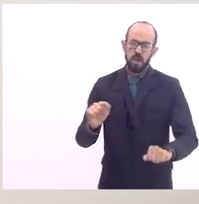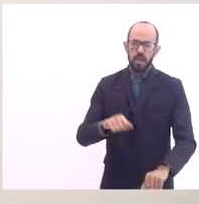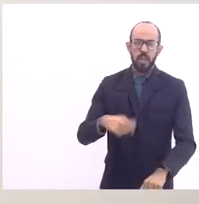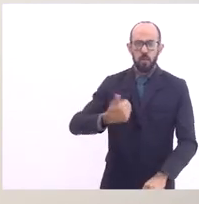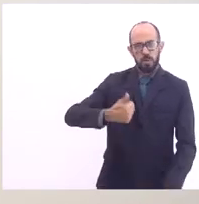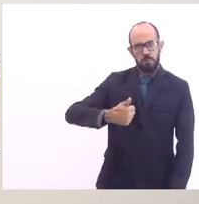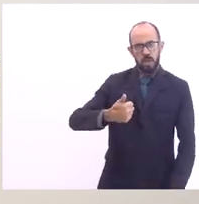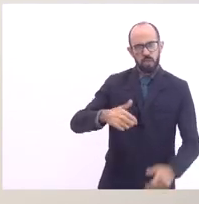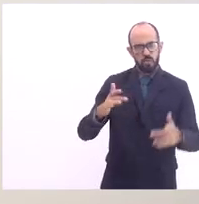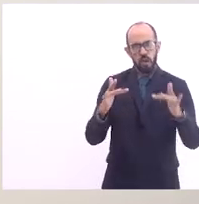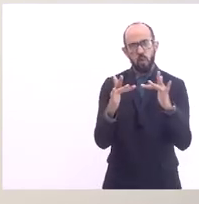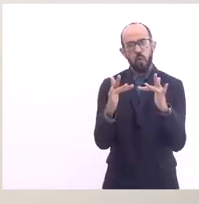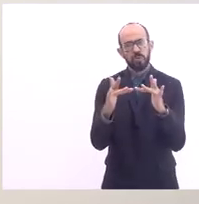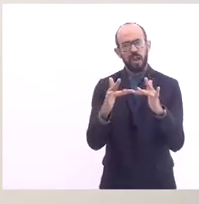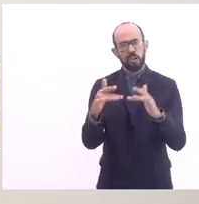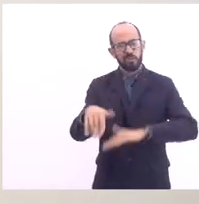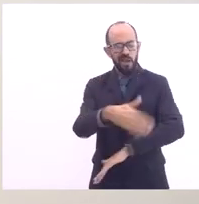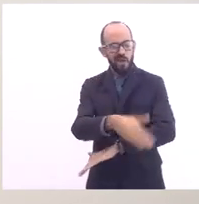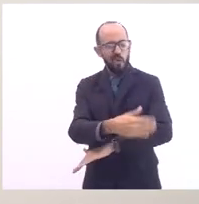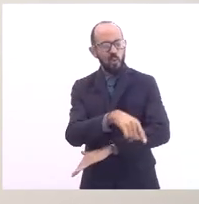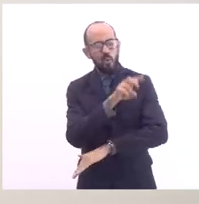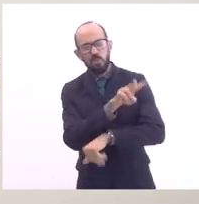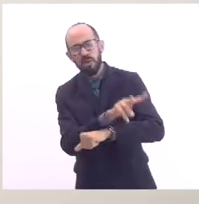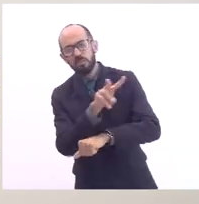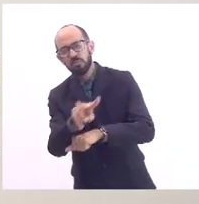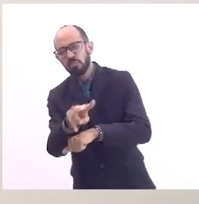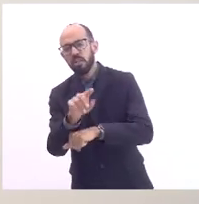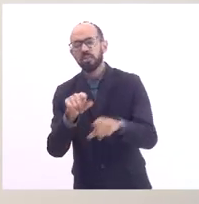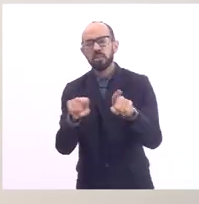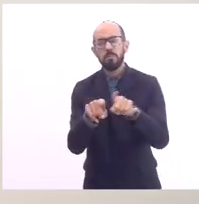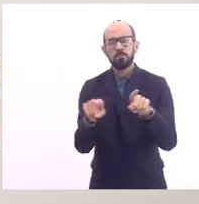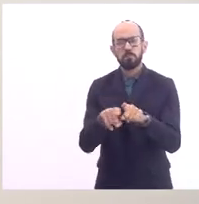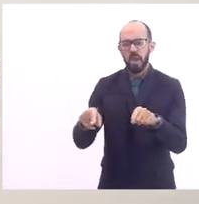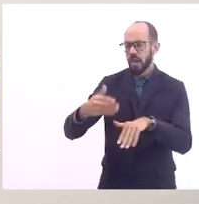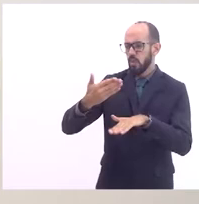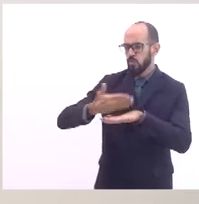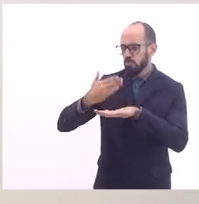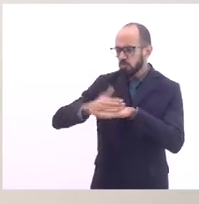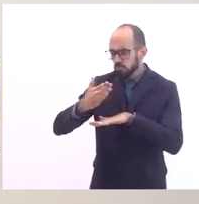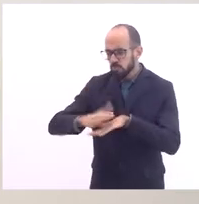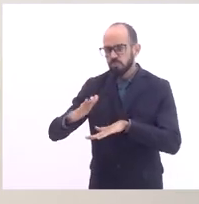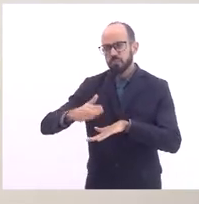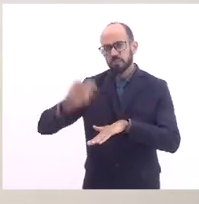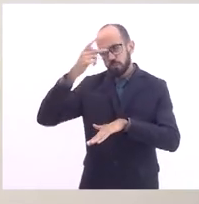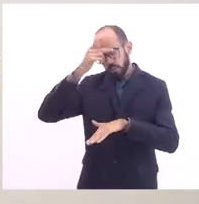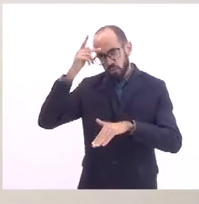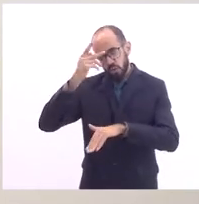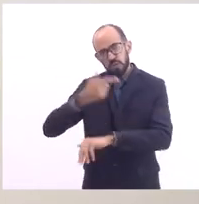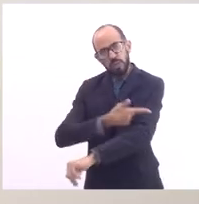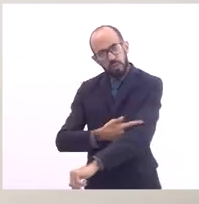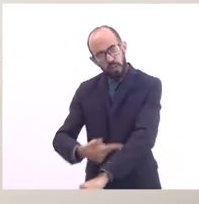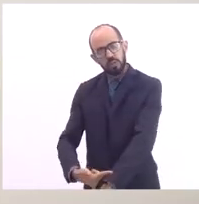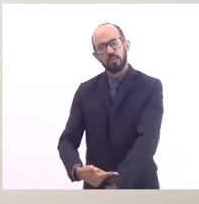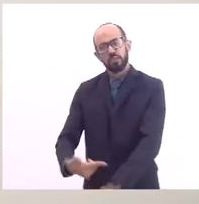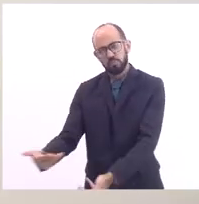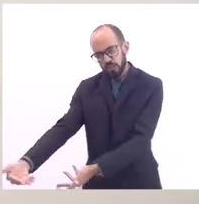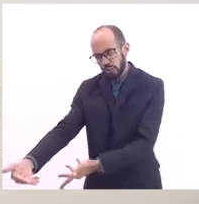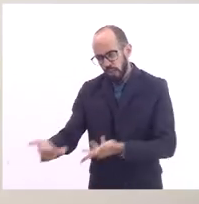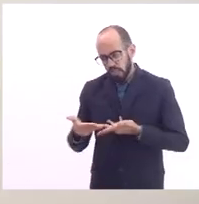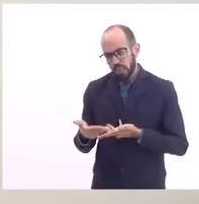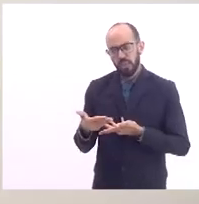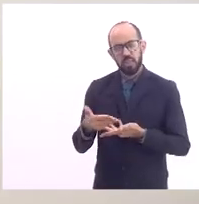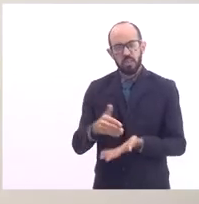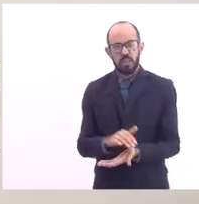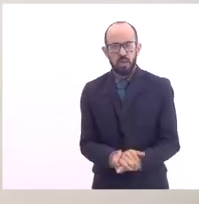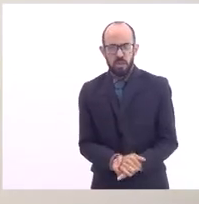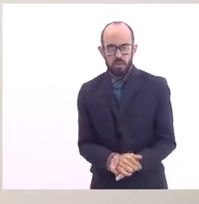leiturista, né? Também o atendimento, também a qualificação, o treinamento de pessoas para atender pessoas. Eu